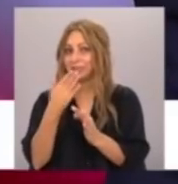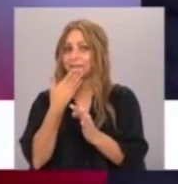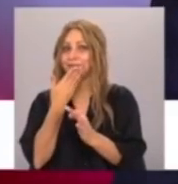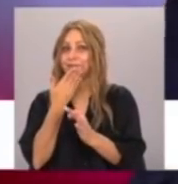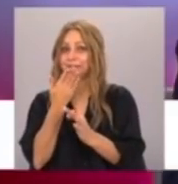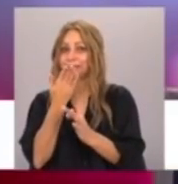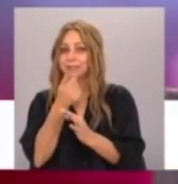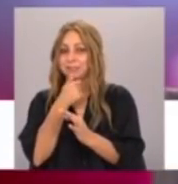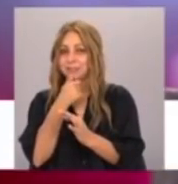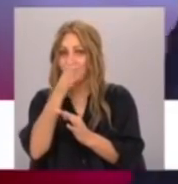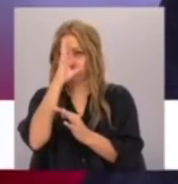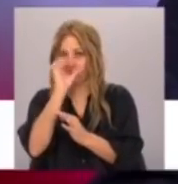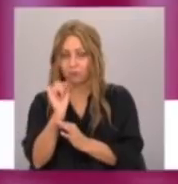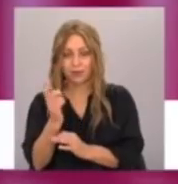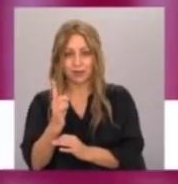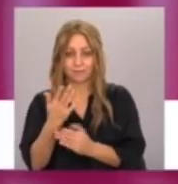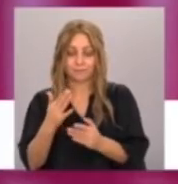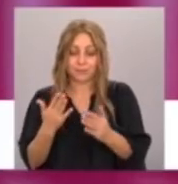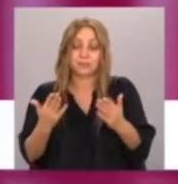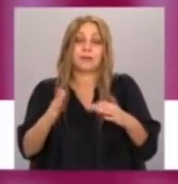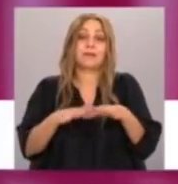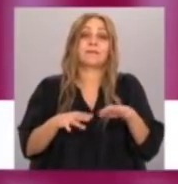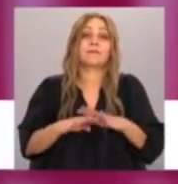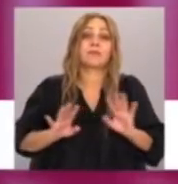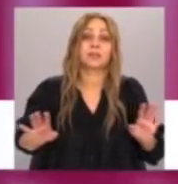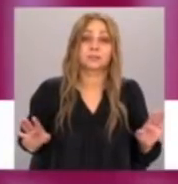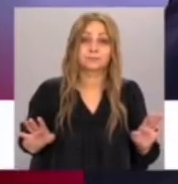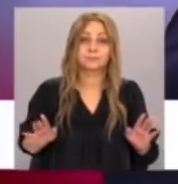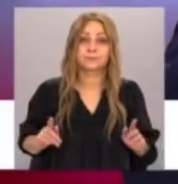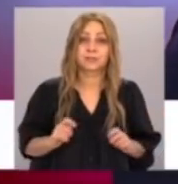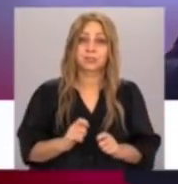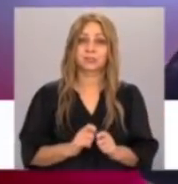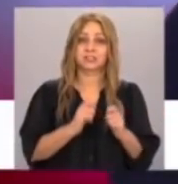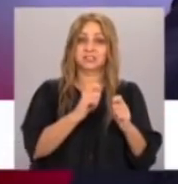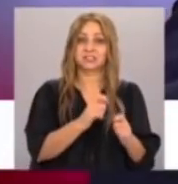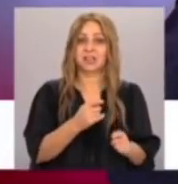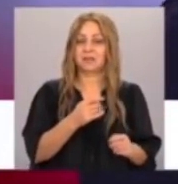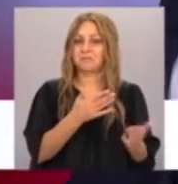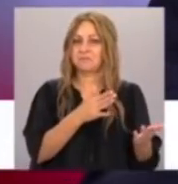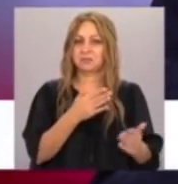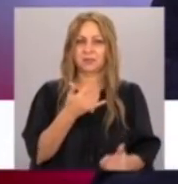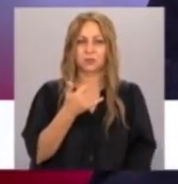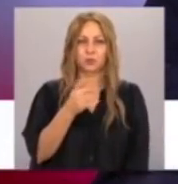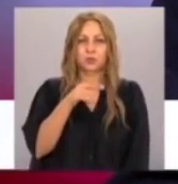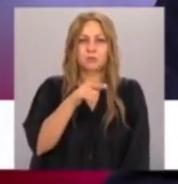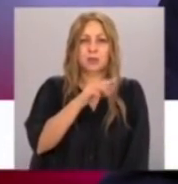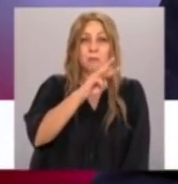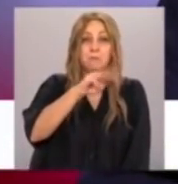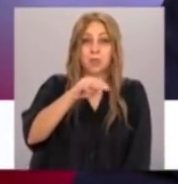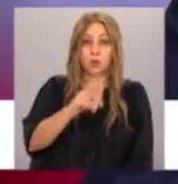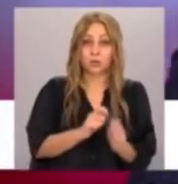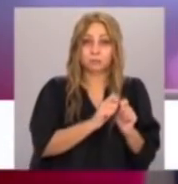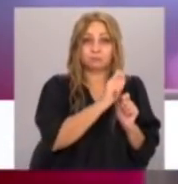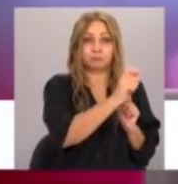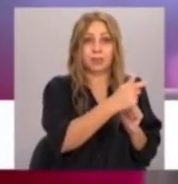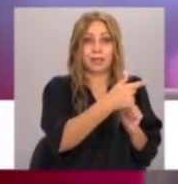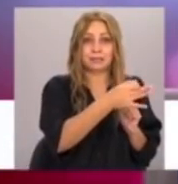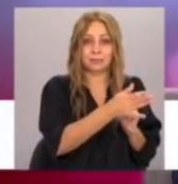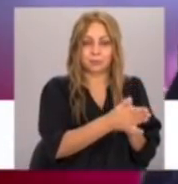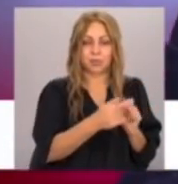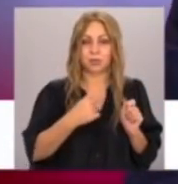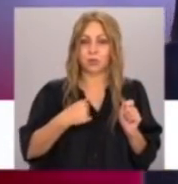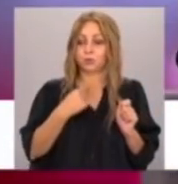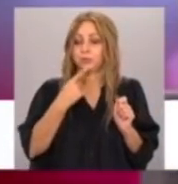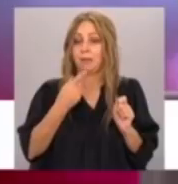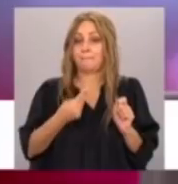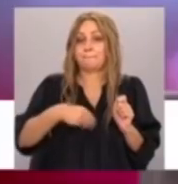partir do momento que fez e que neste momento já lá meteu a ter perto dois mil milhões uma coisa desse gênero eu não posso dizer nem mais um